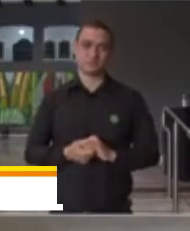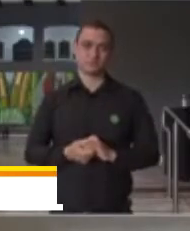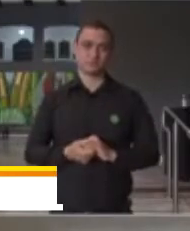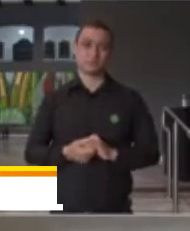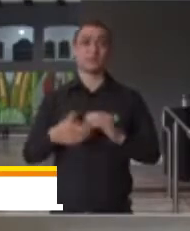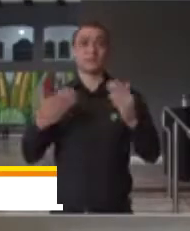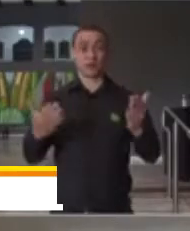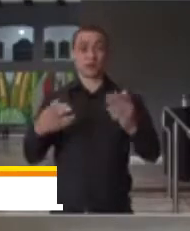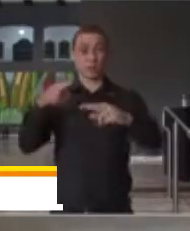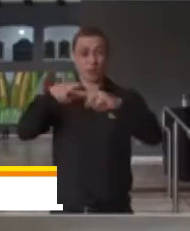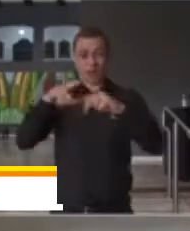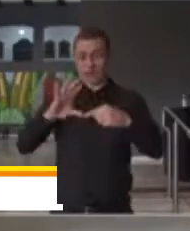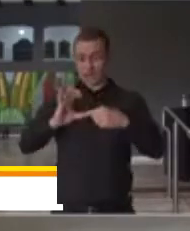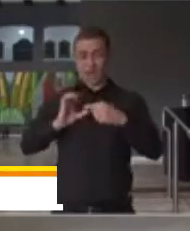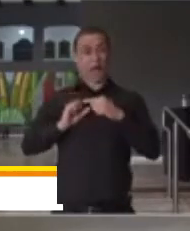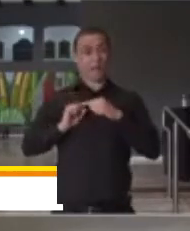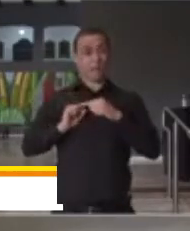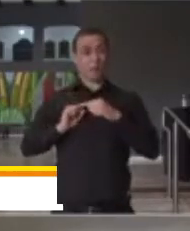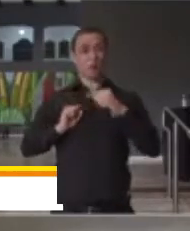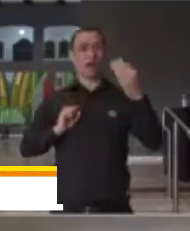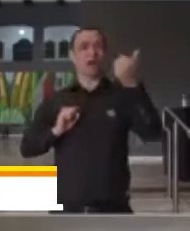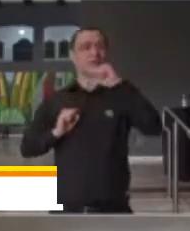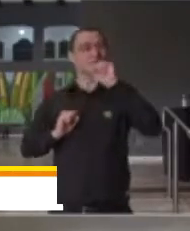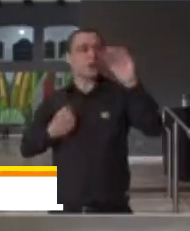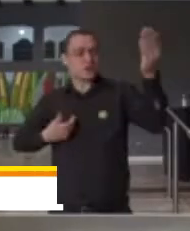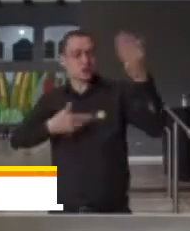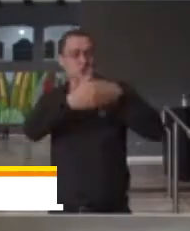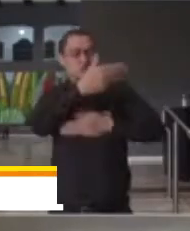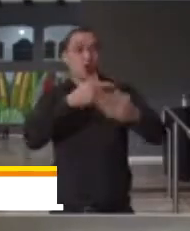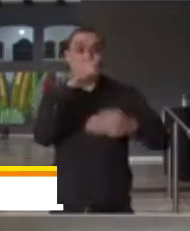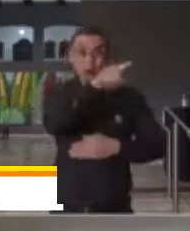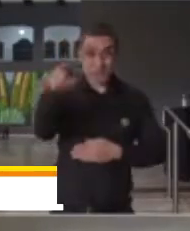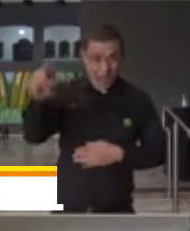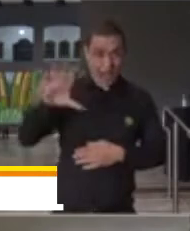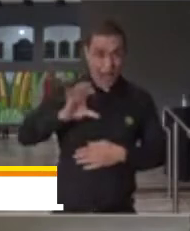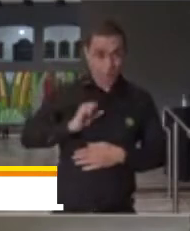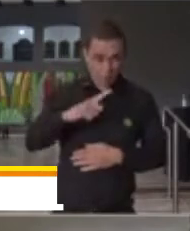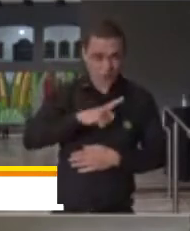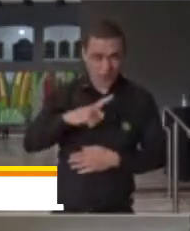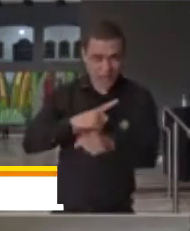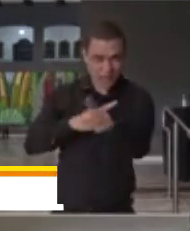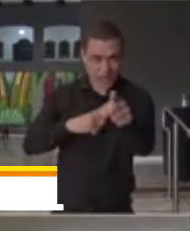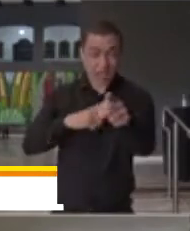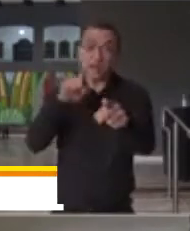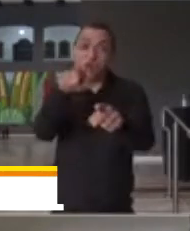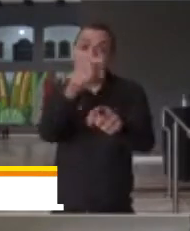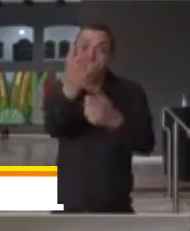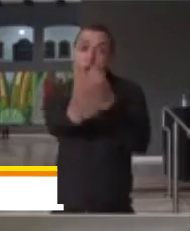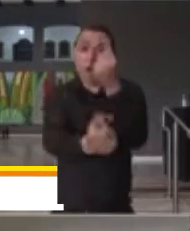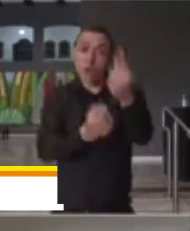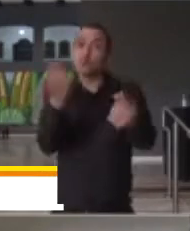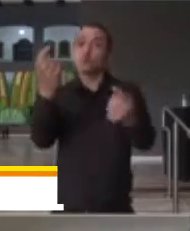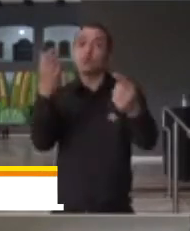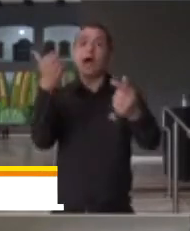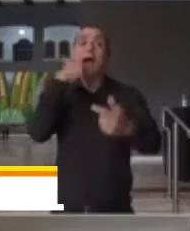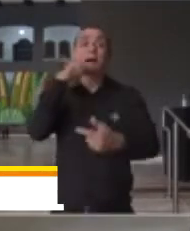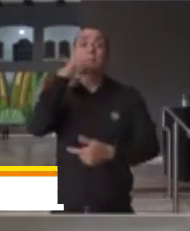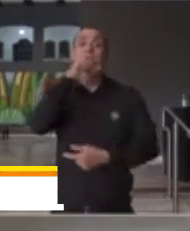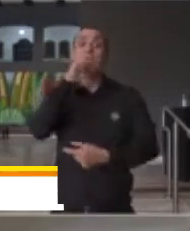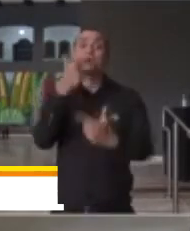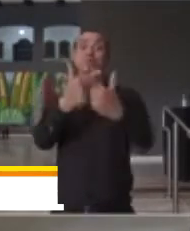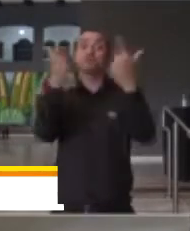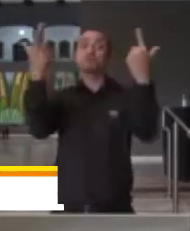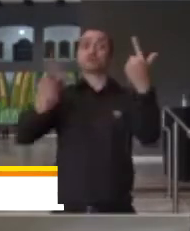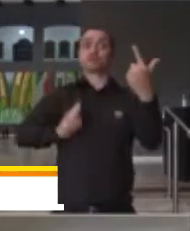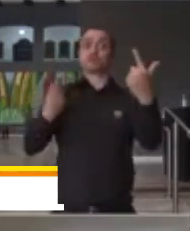é em nome do amor que vocês têm pelas suas mães e por aqueles que ainda têm o privilégio de terem as suas